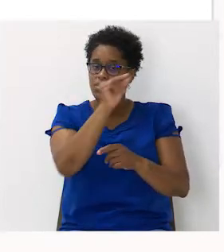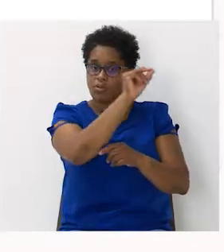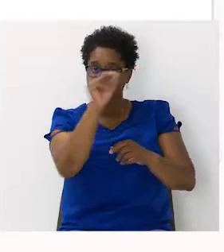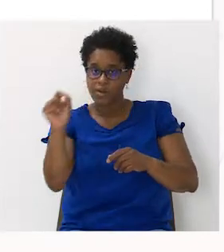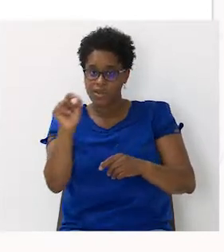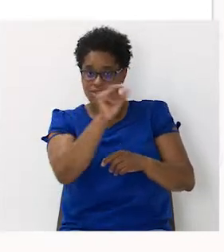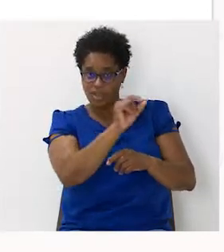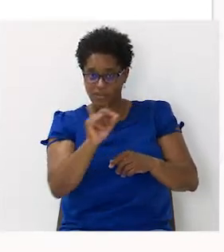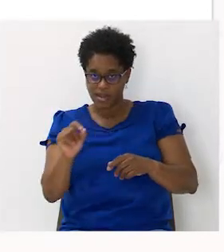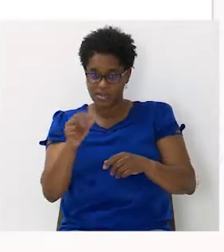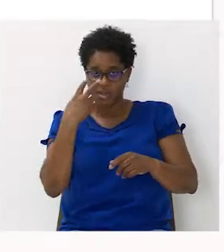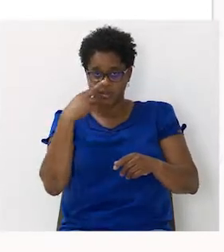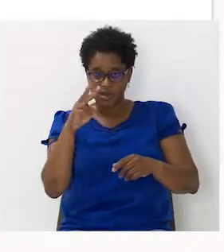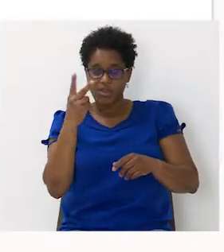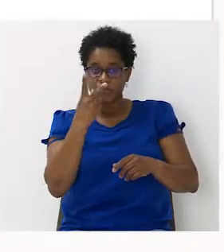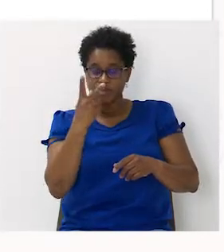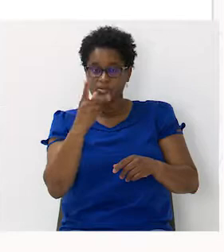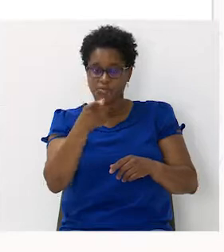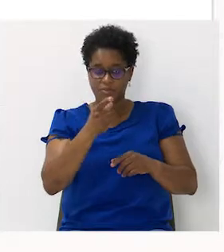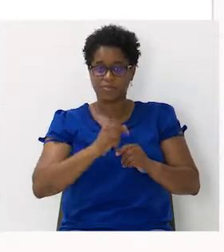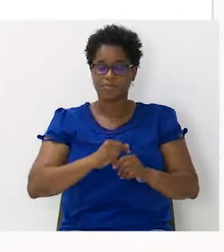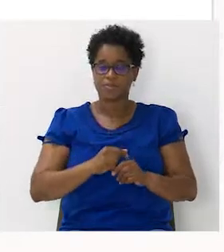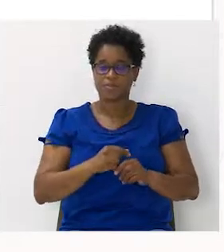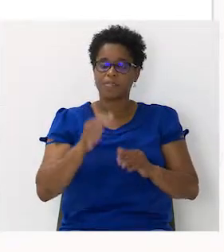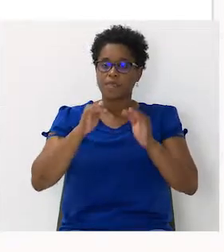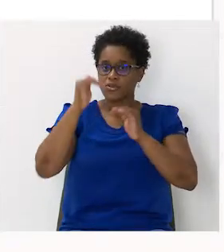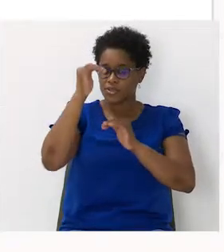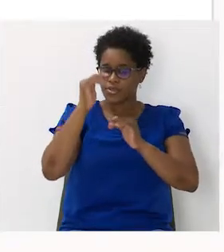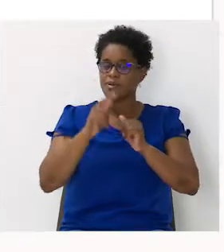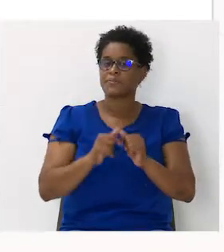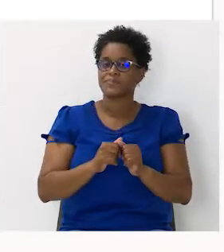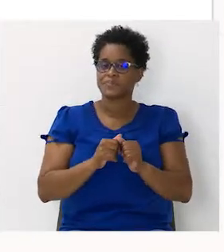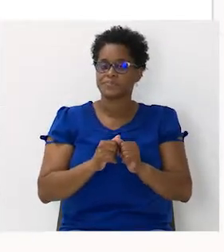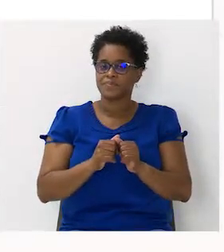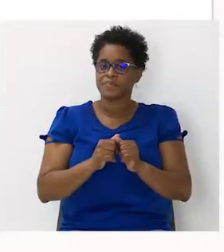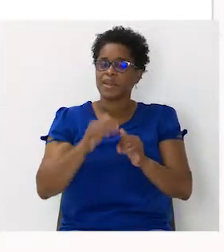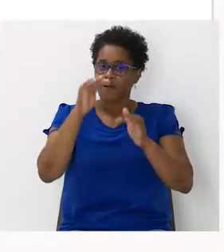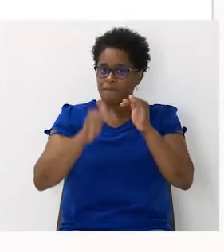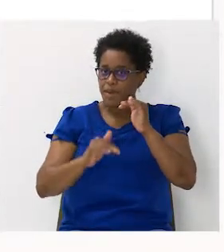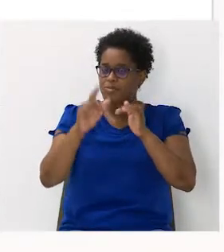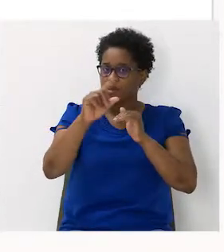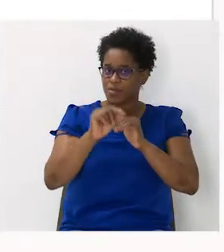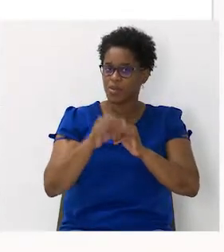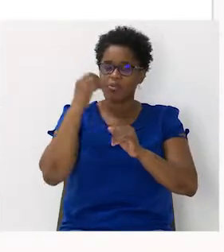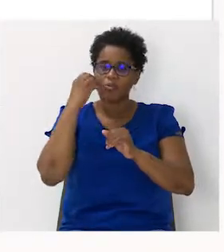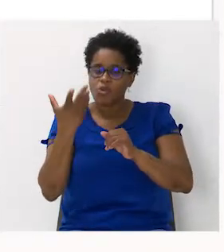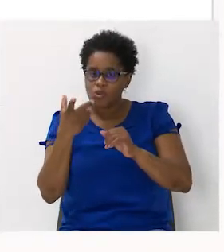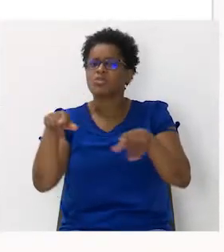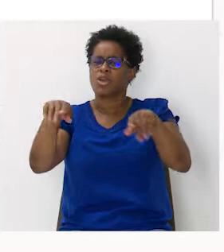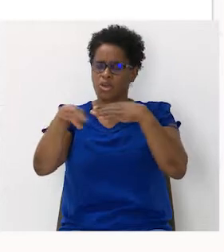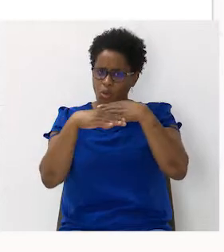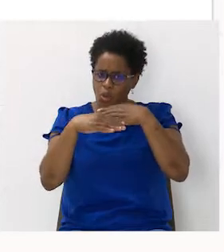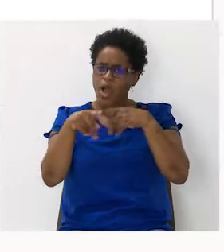que nós chamamos de vetor V em cima. Embaixo também, como eles são iguais,